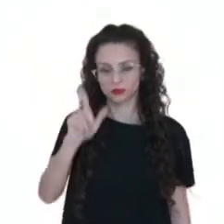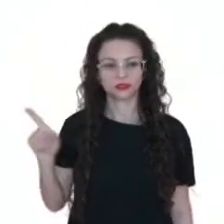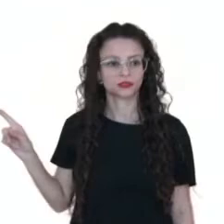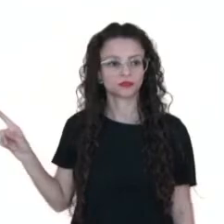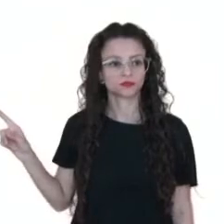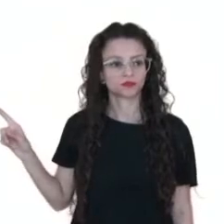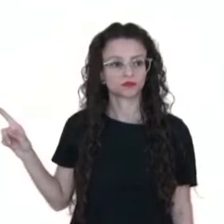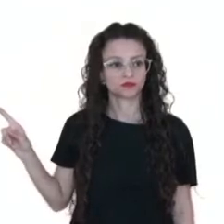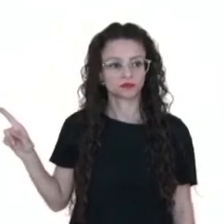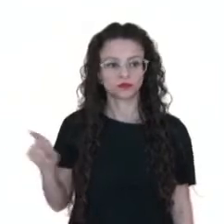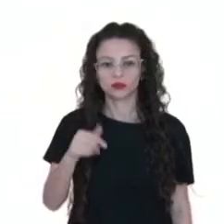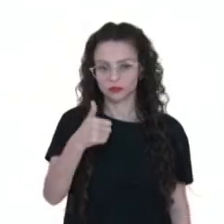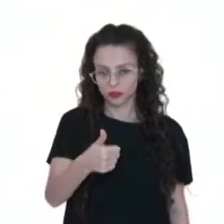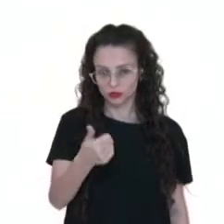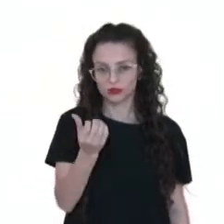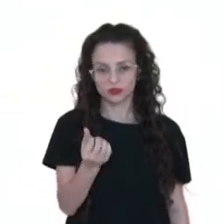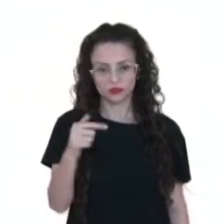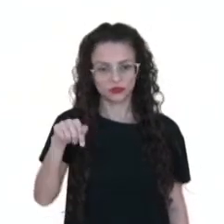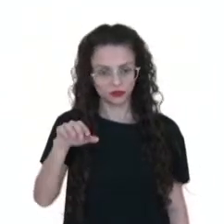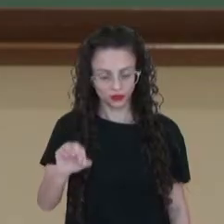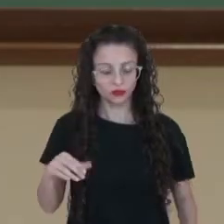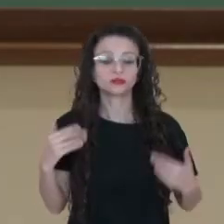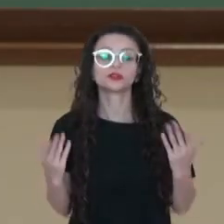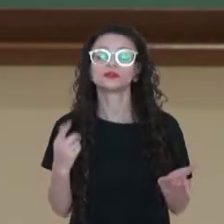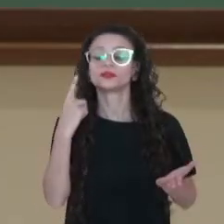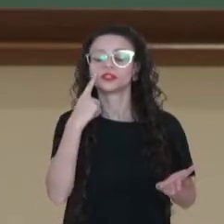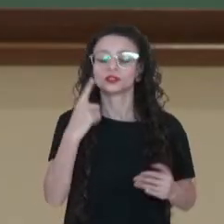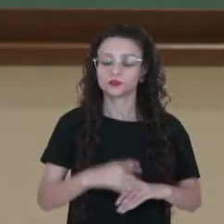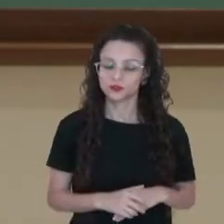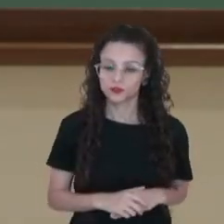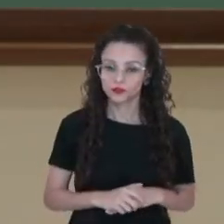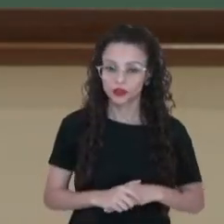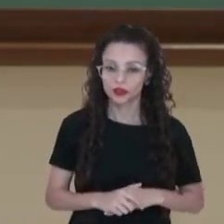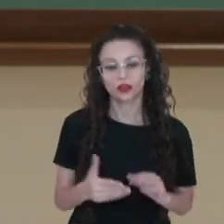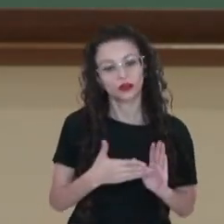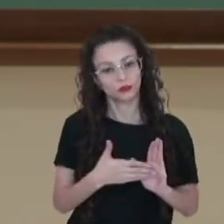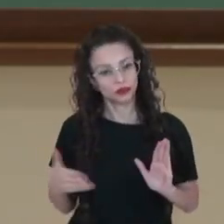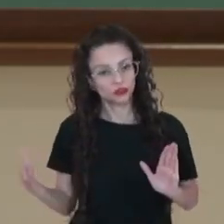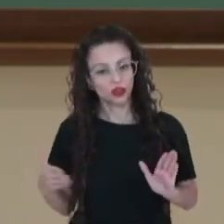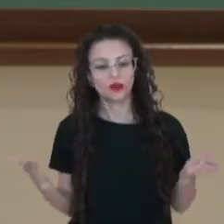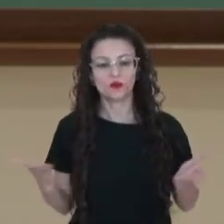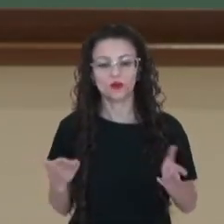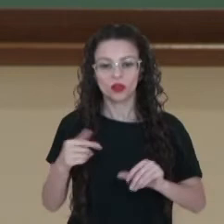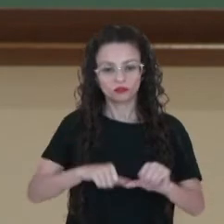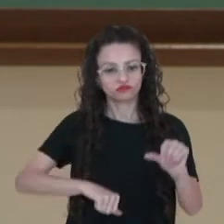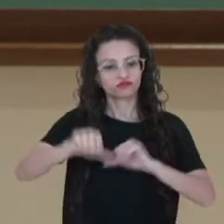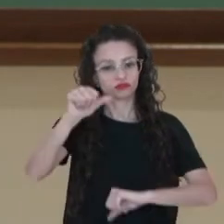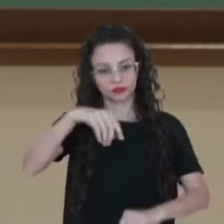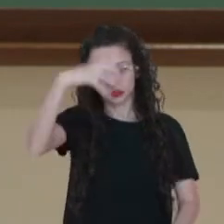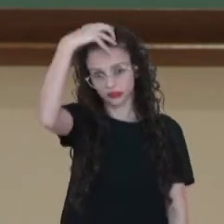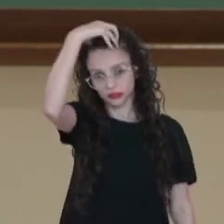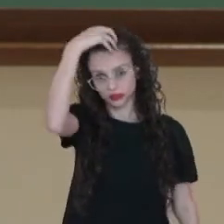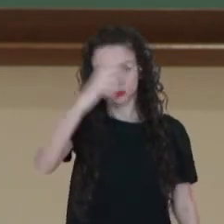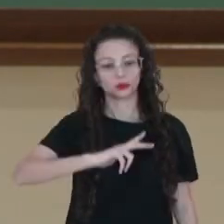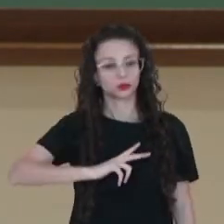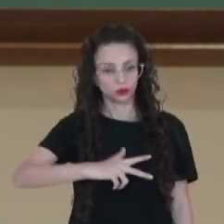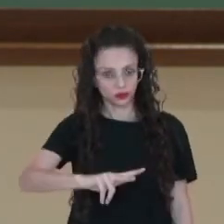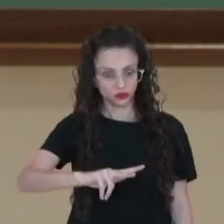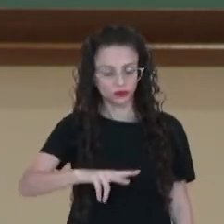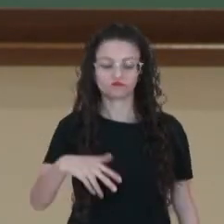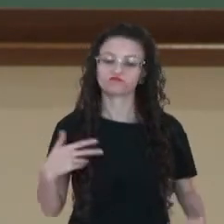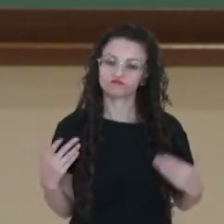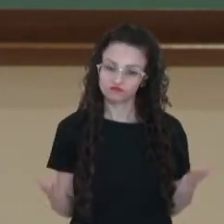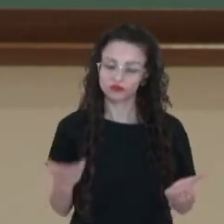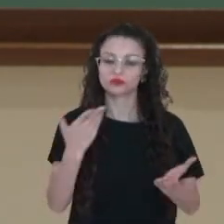Essa pintura é de 1670. Então veja, a partir do momento que restaura a monarquia portuguesa,